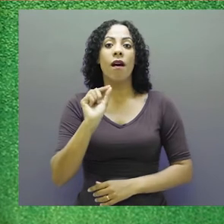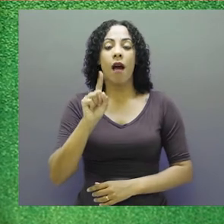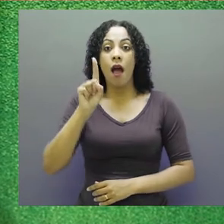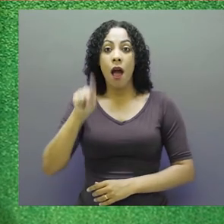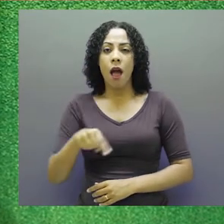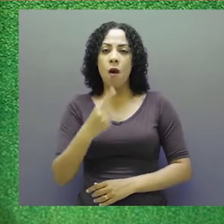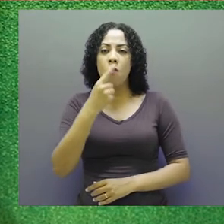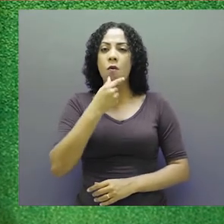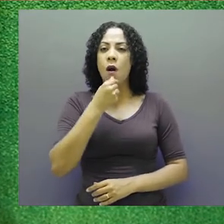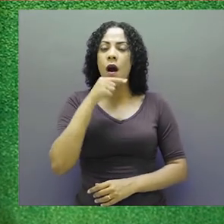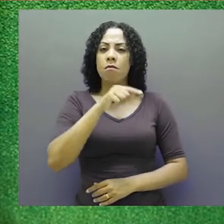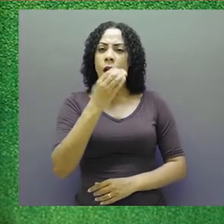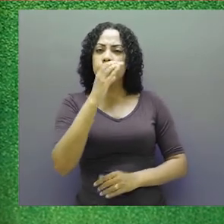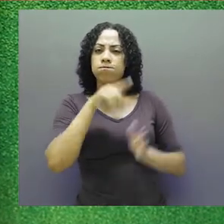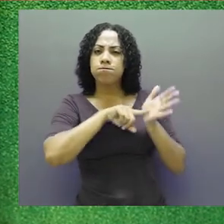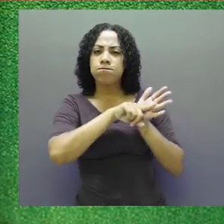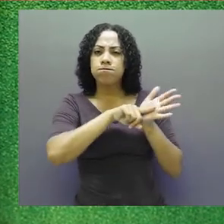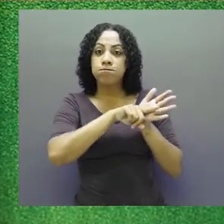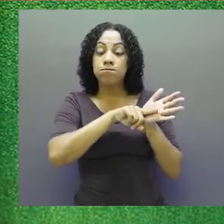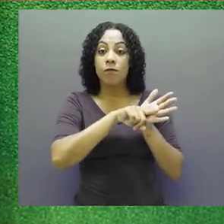de um cientista